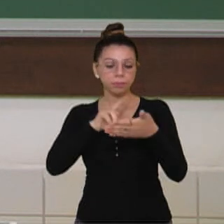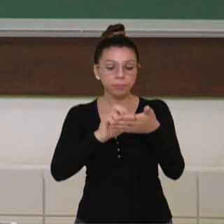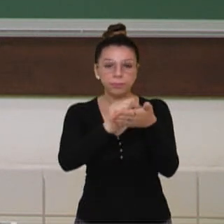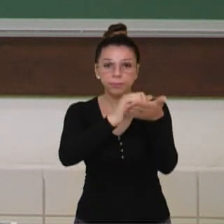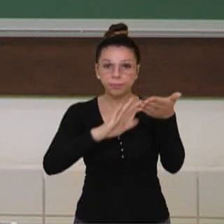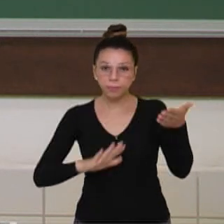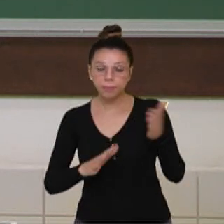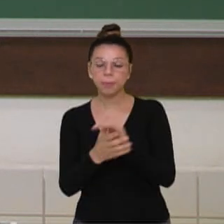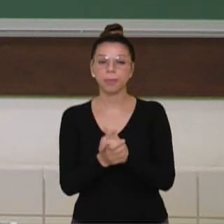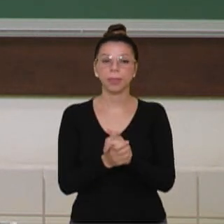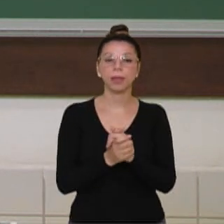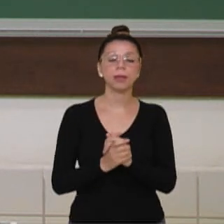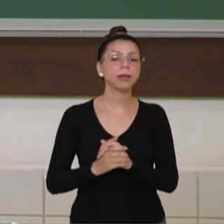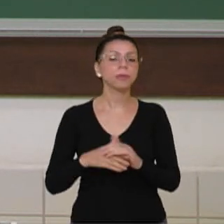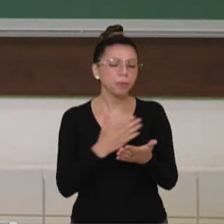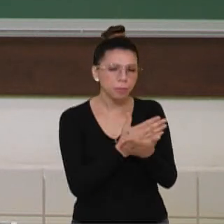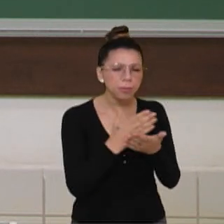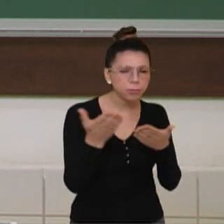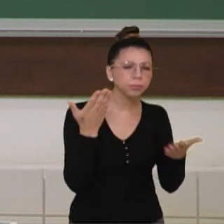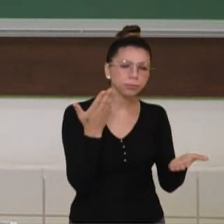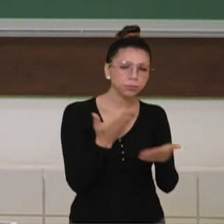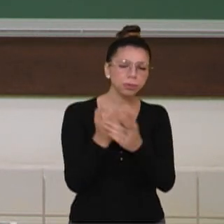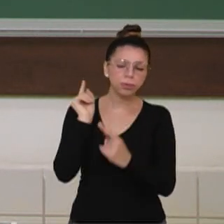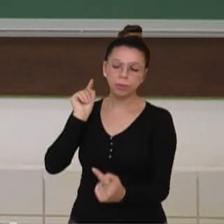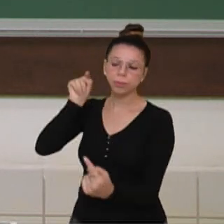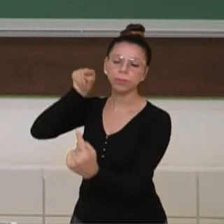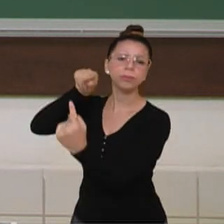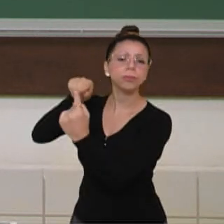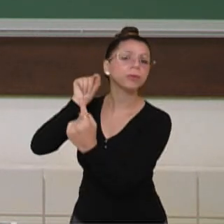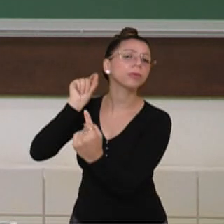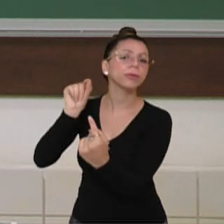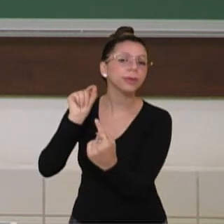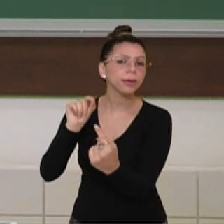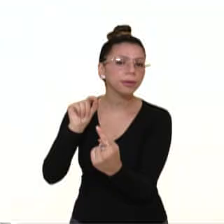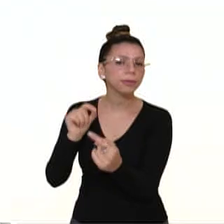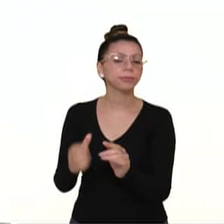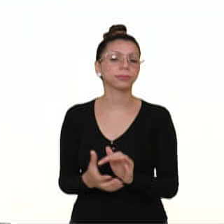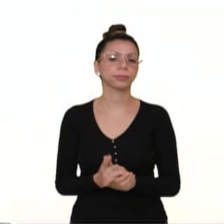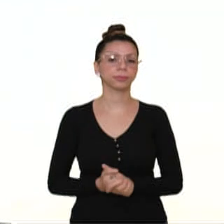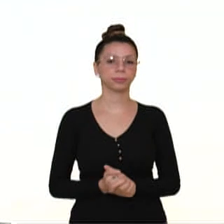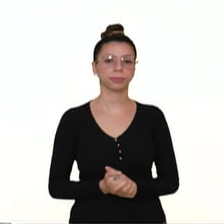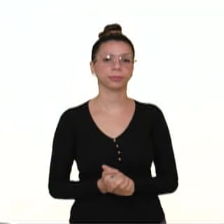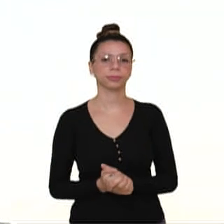aos objetivos da aula, o que faremos nessa aula.